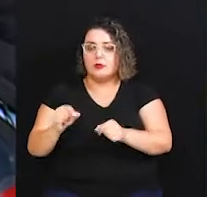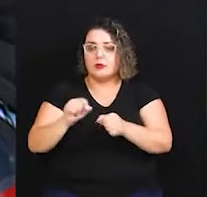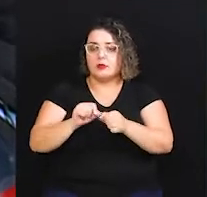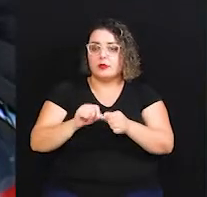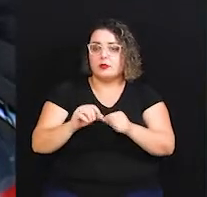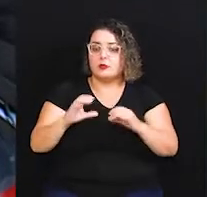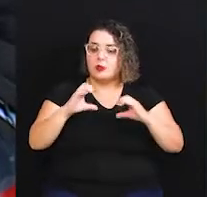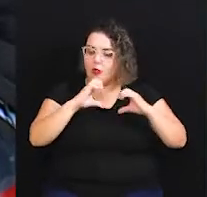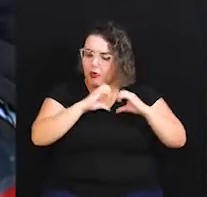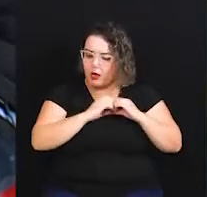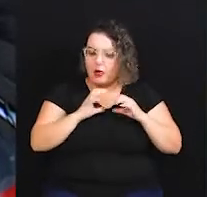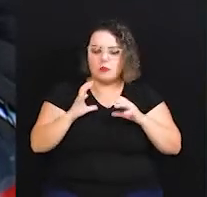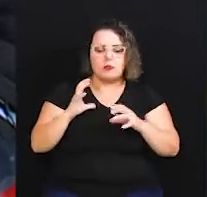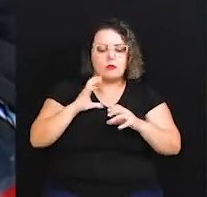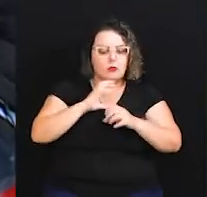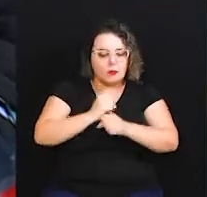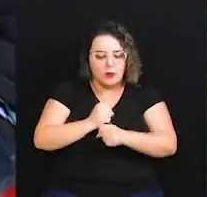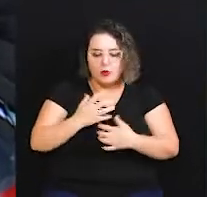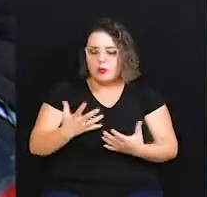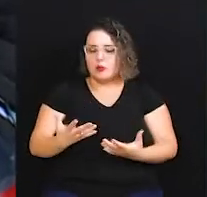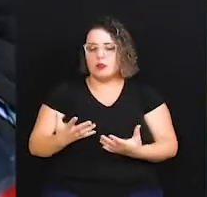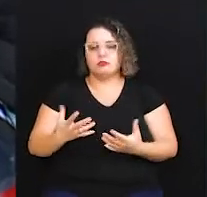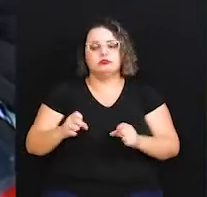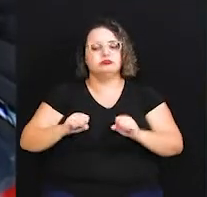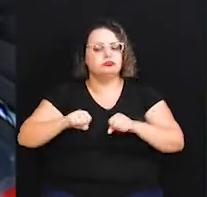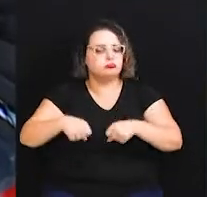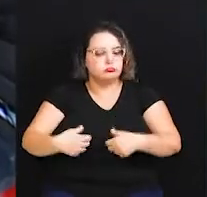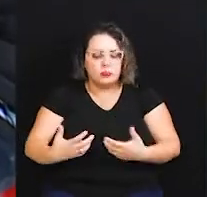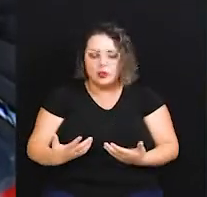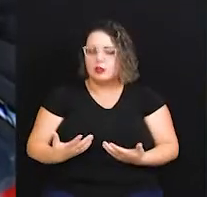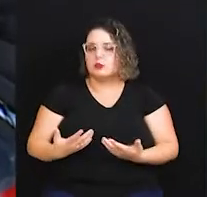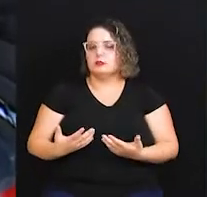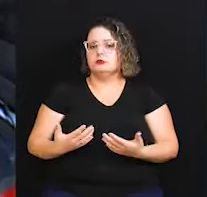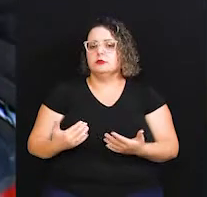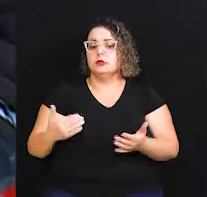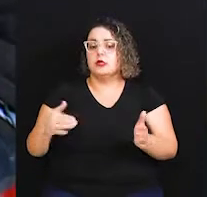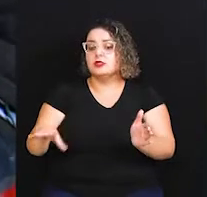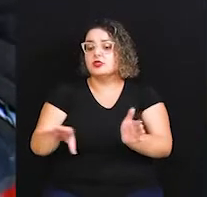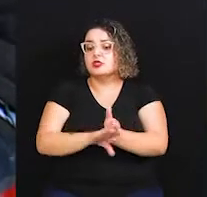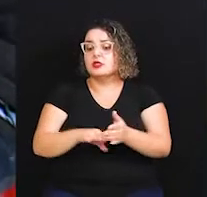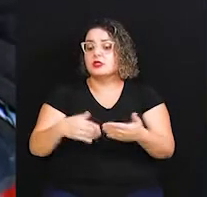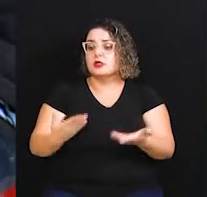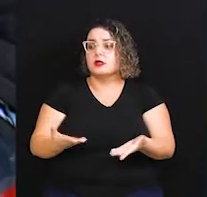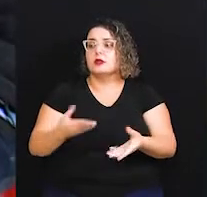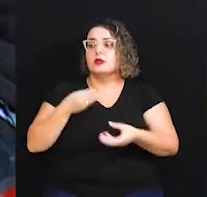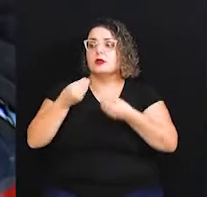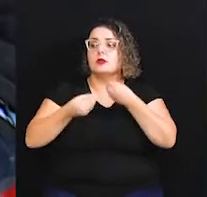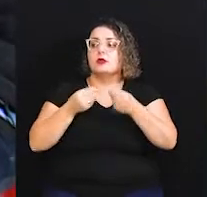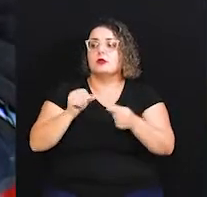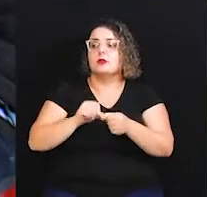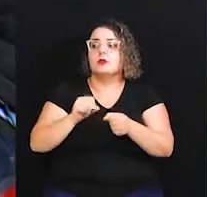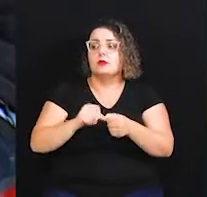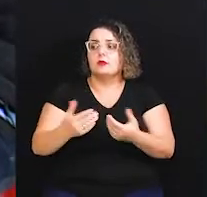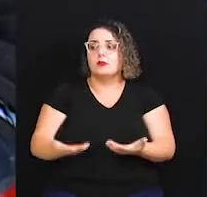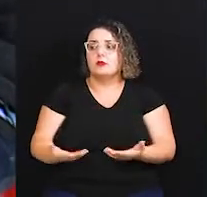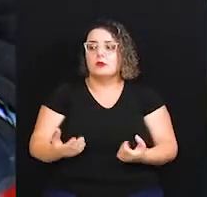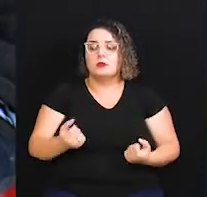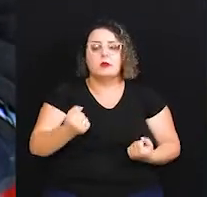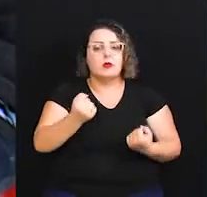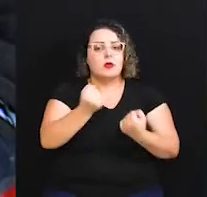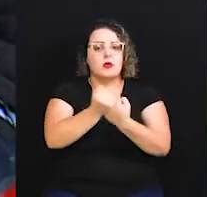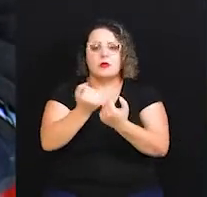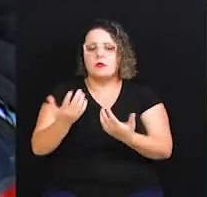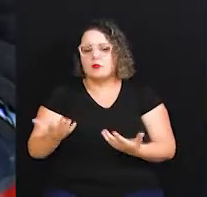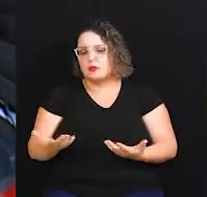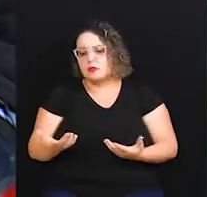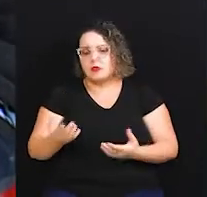muito amor, com muito esforço, mas para chegar a isso... Como foi feito? Tiveram apoio